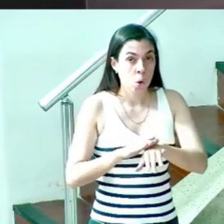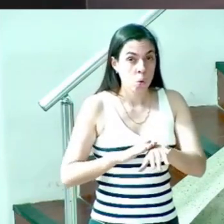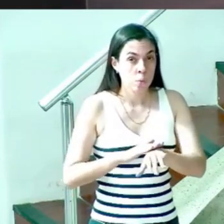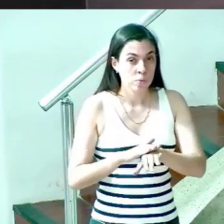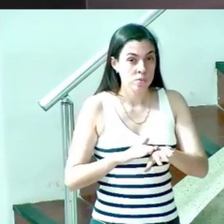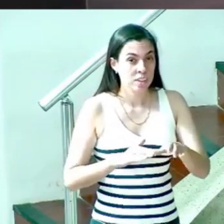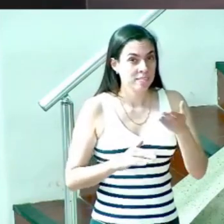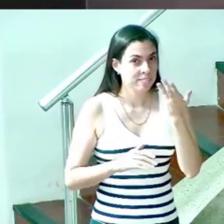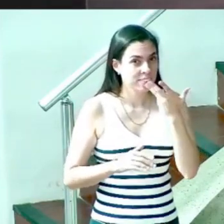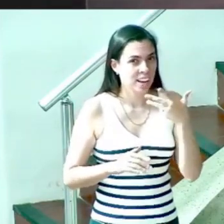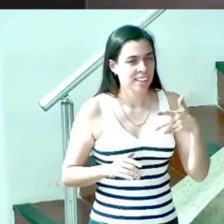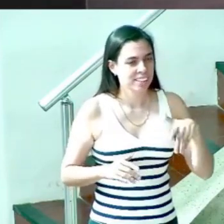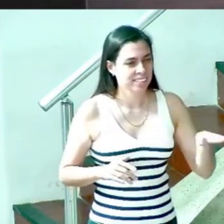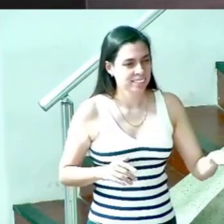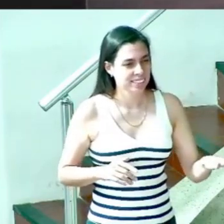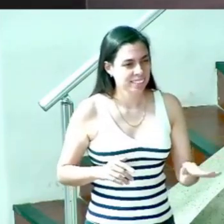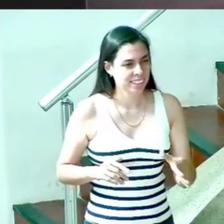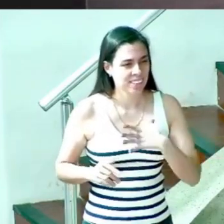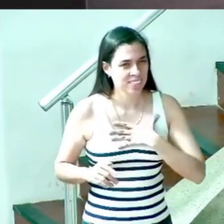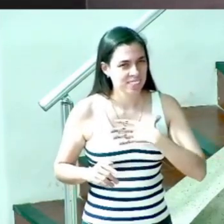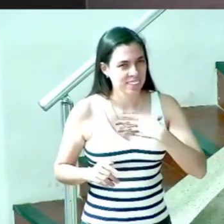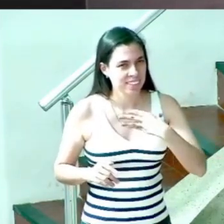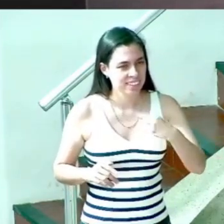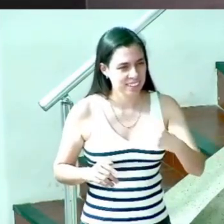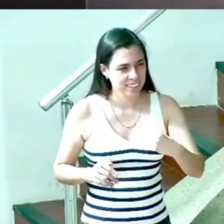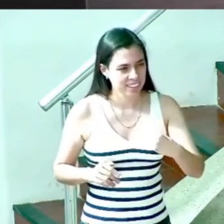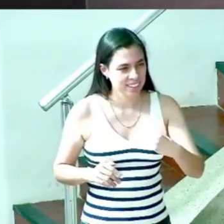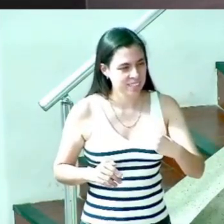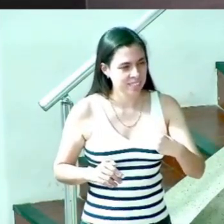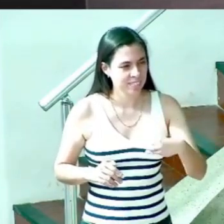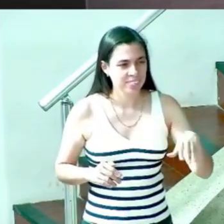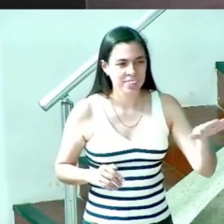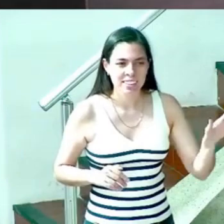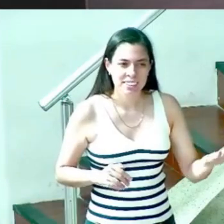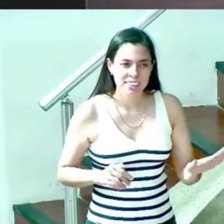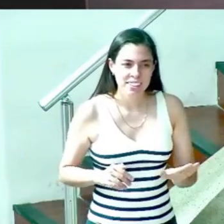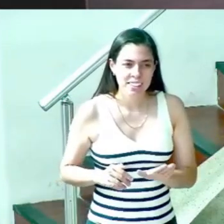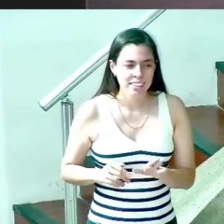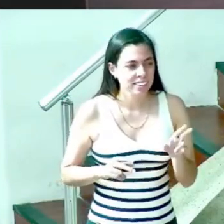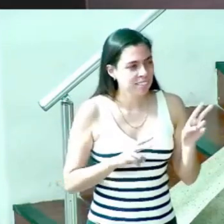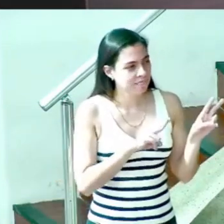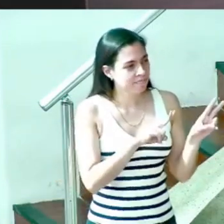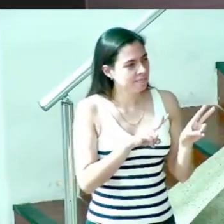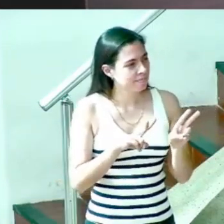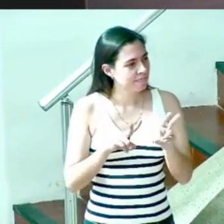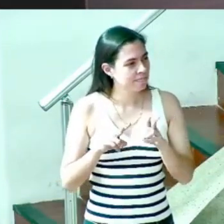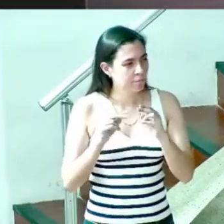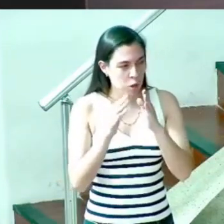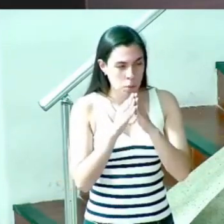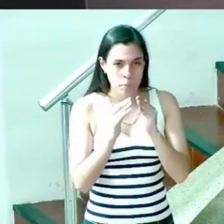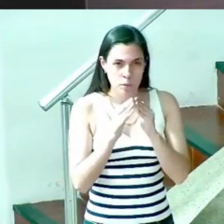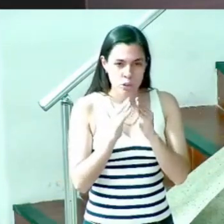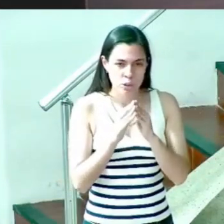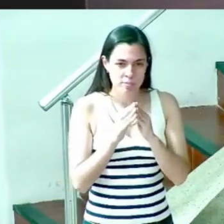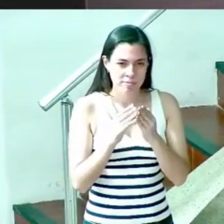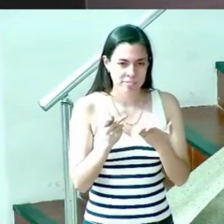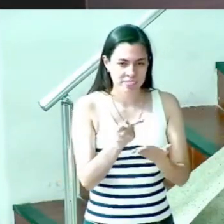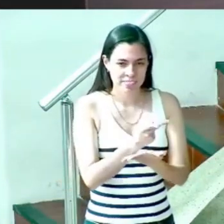nossas crianças, os nossos filhos presentes, e pedir a vocês que